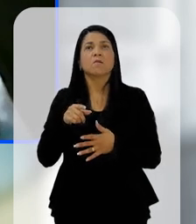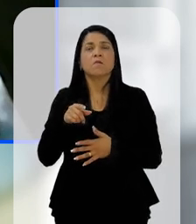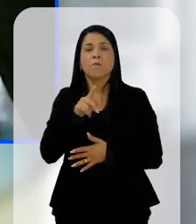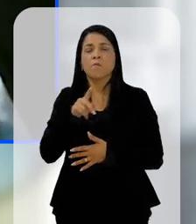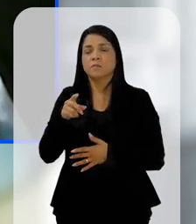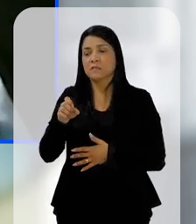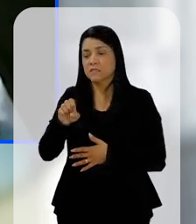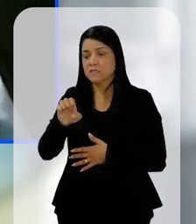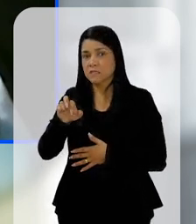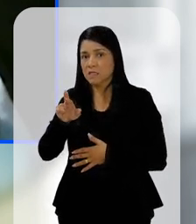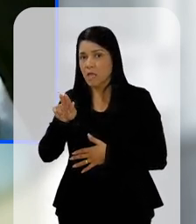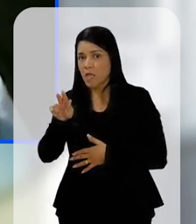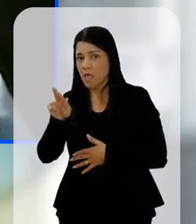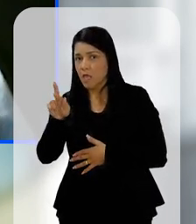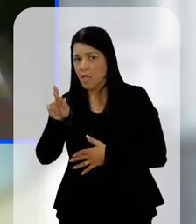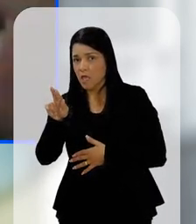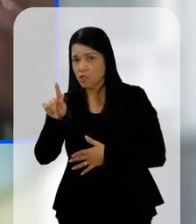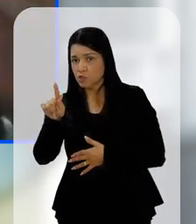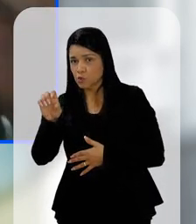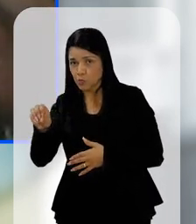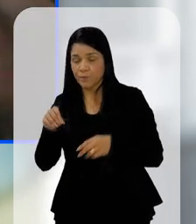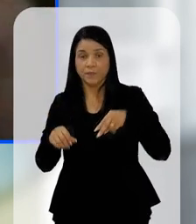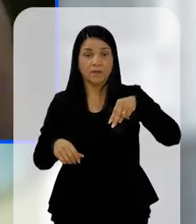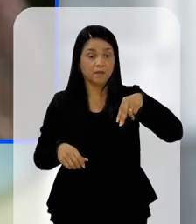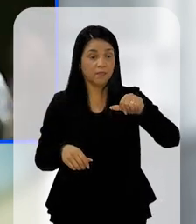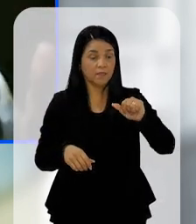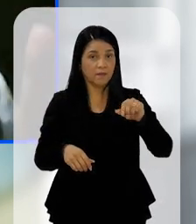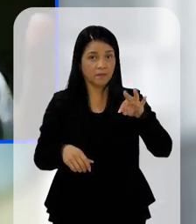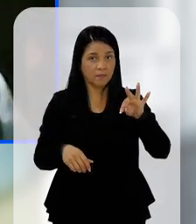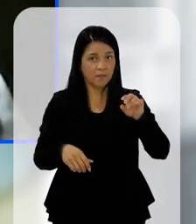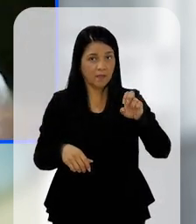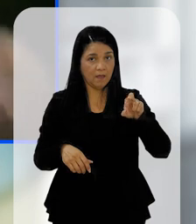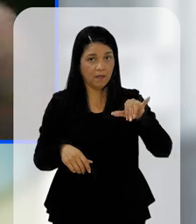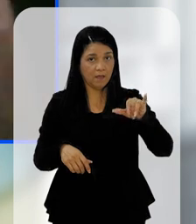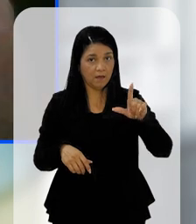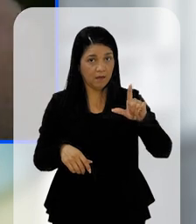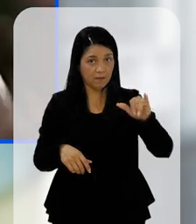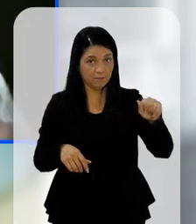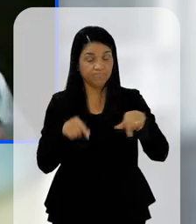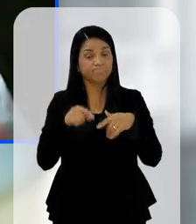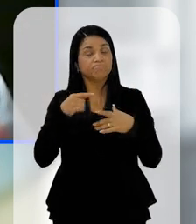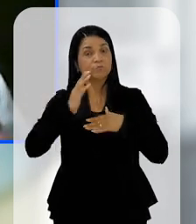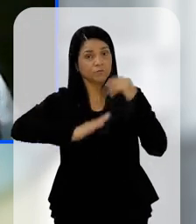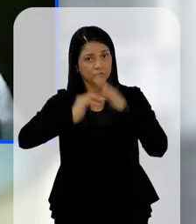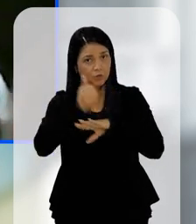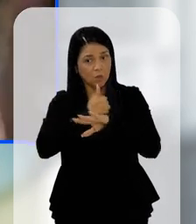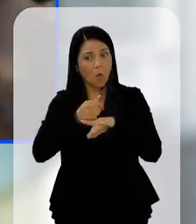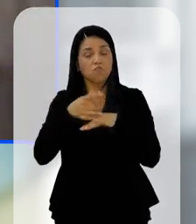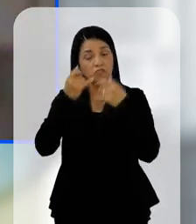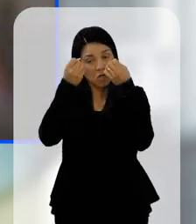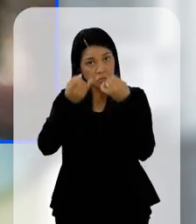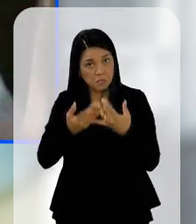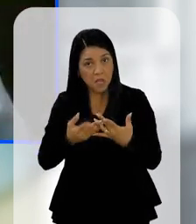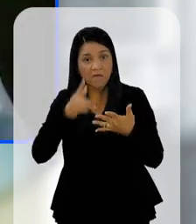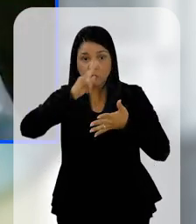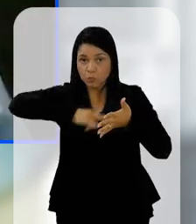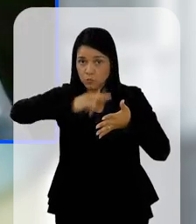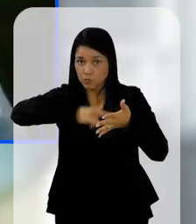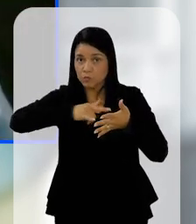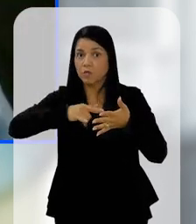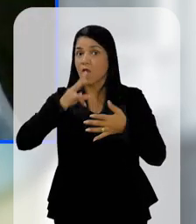Sérgio Margulis e pela Natália, que já diziam as chuvas vão ser muito mais fortes, os sistemas